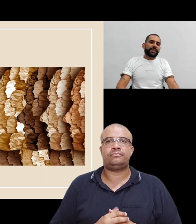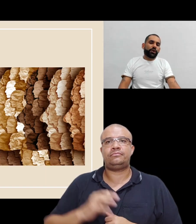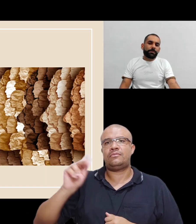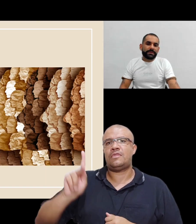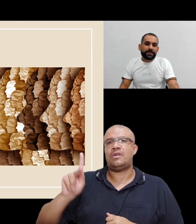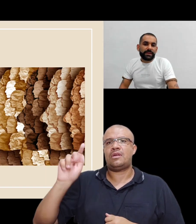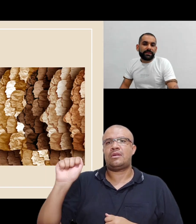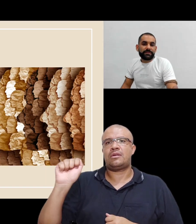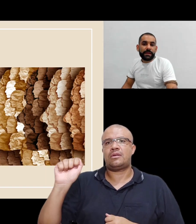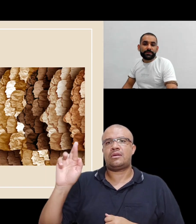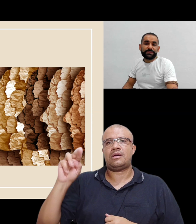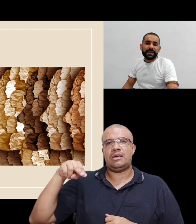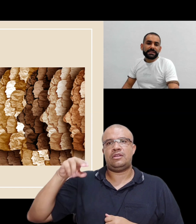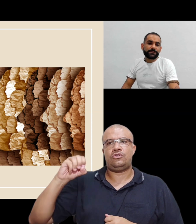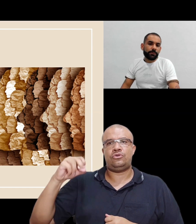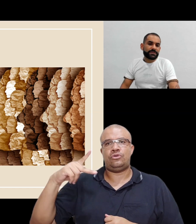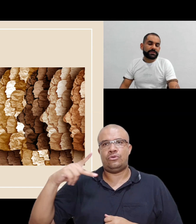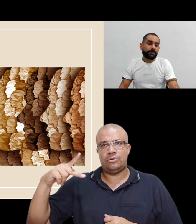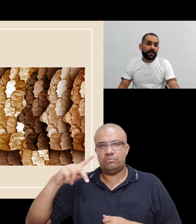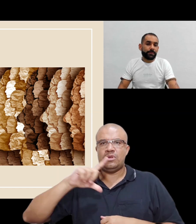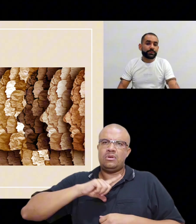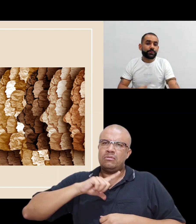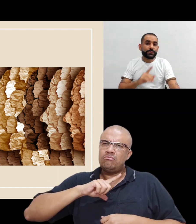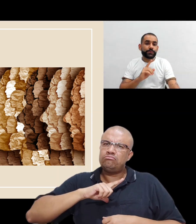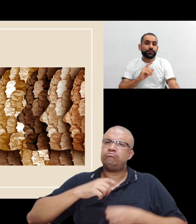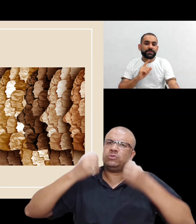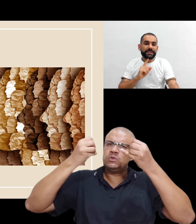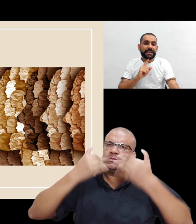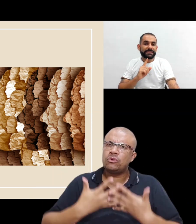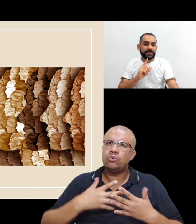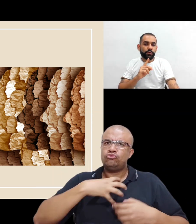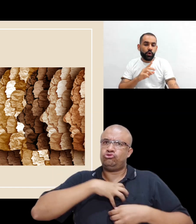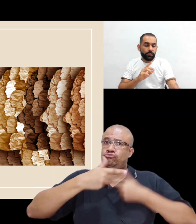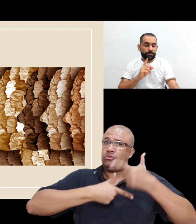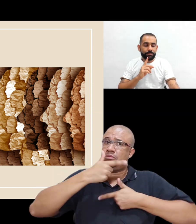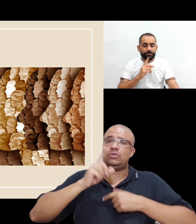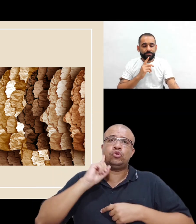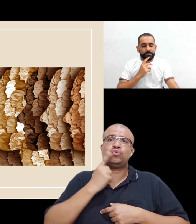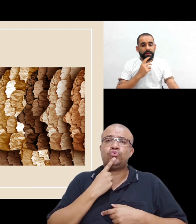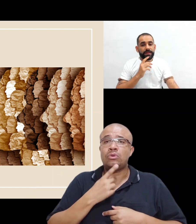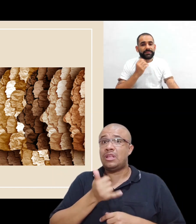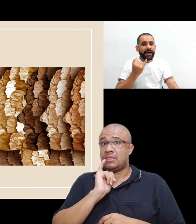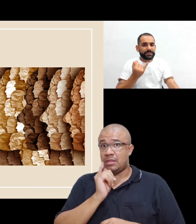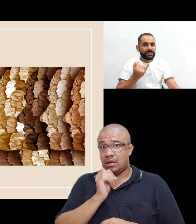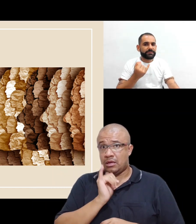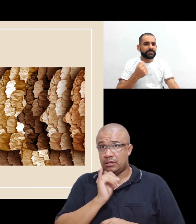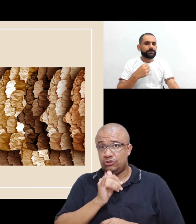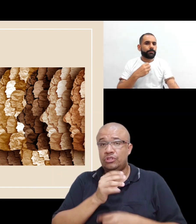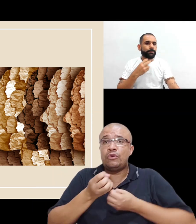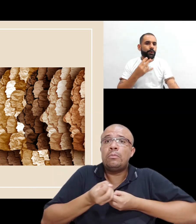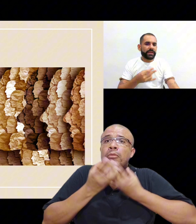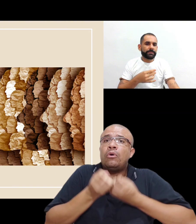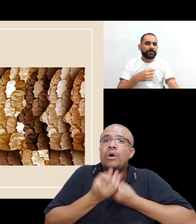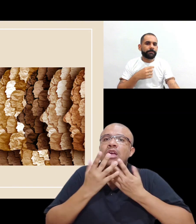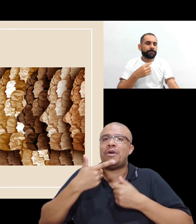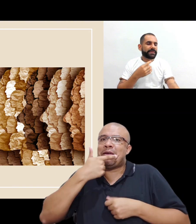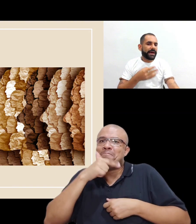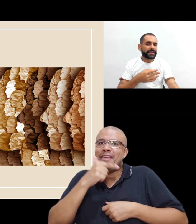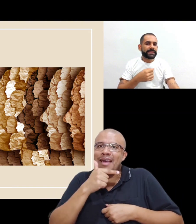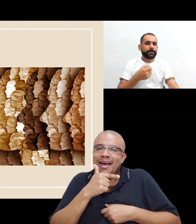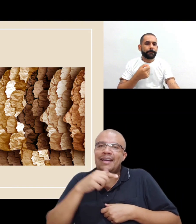Segundo Carnop, temos várias formas de trabalharmos com surdos, assim como narrativa,